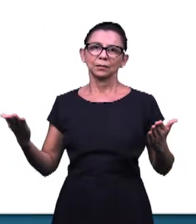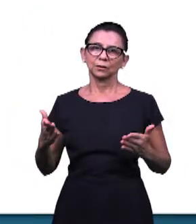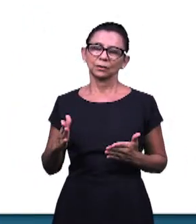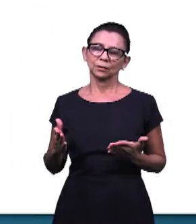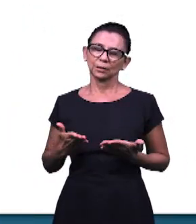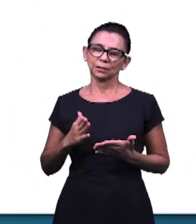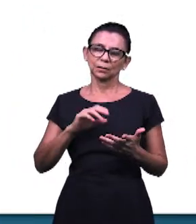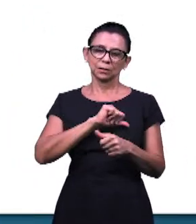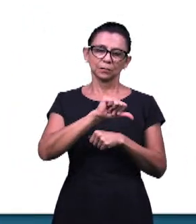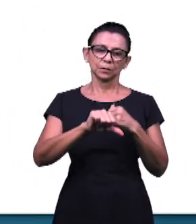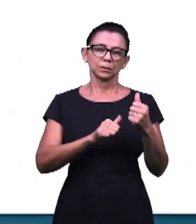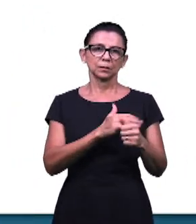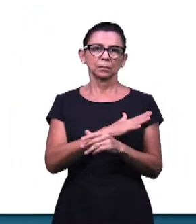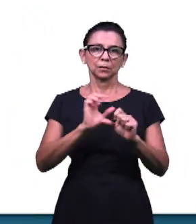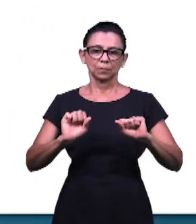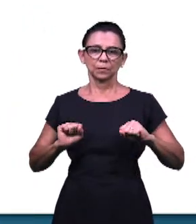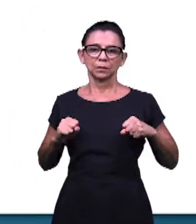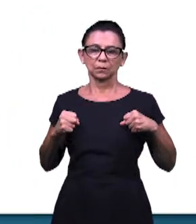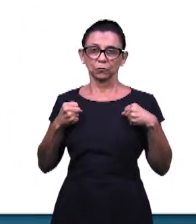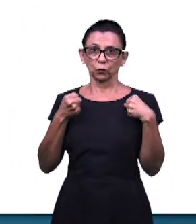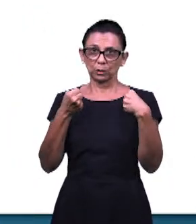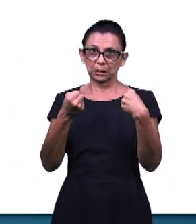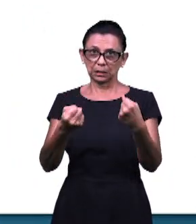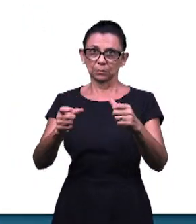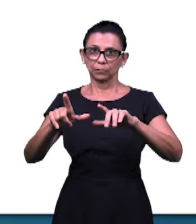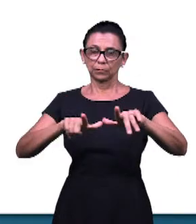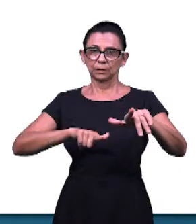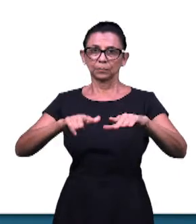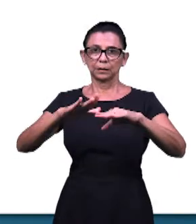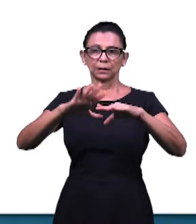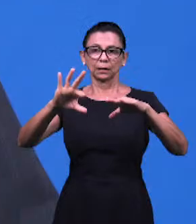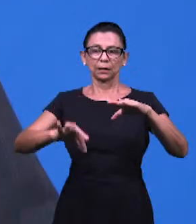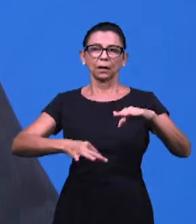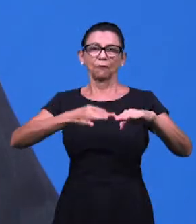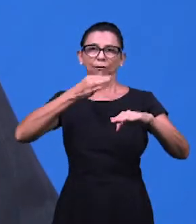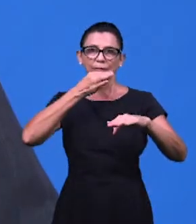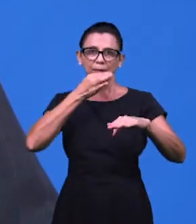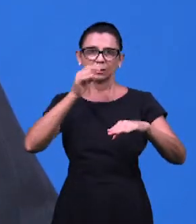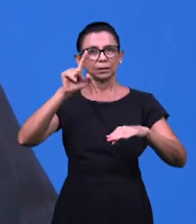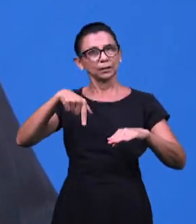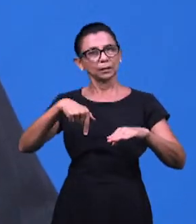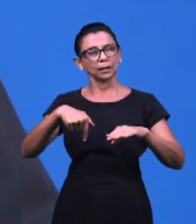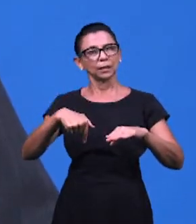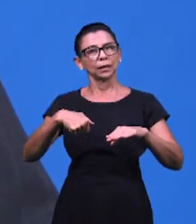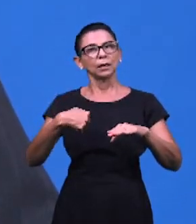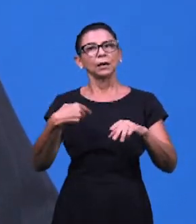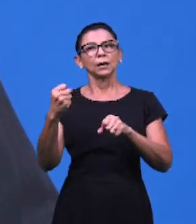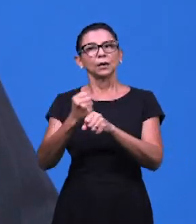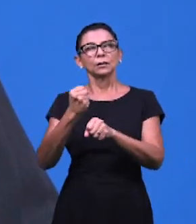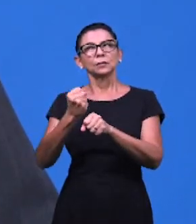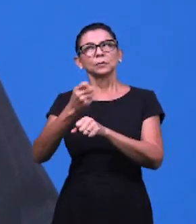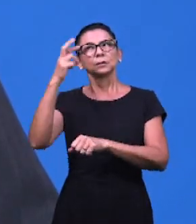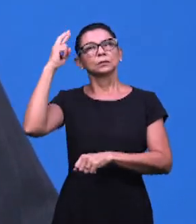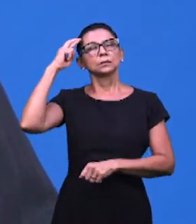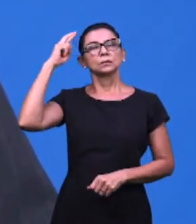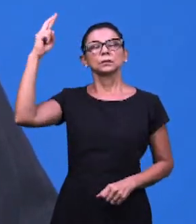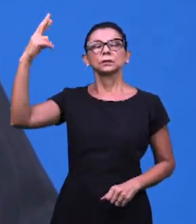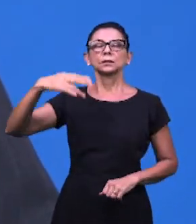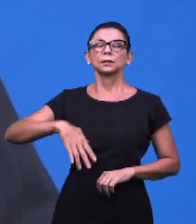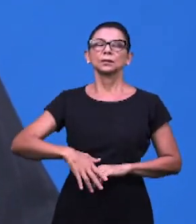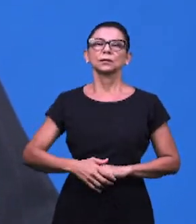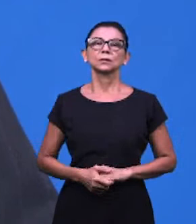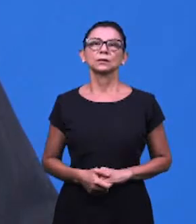para começarmos a trabalhar na vinha. Muito bem colocado, a frase escrita pela nossa irmã